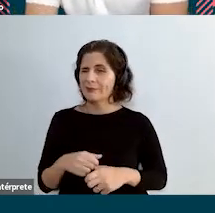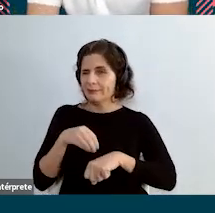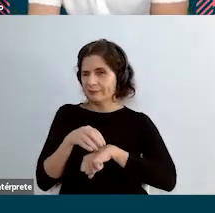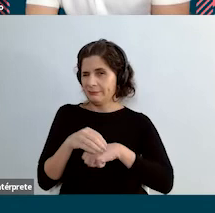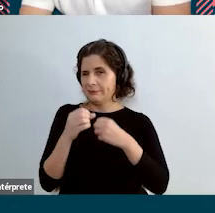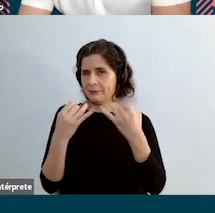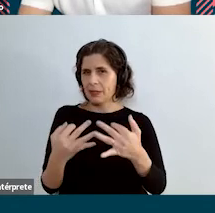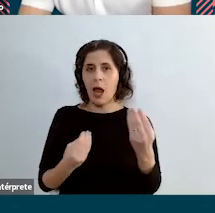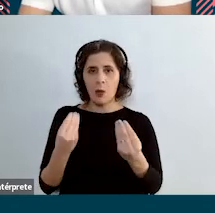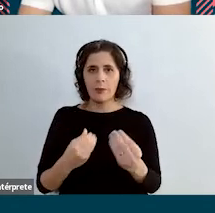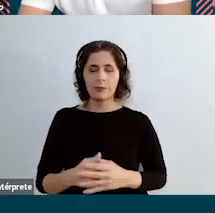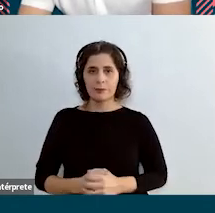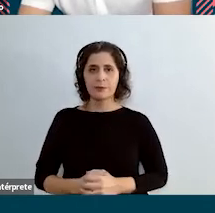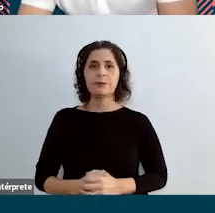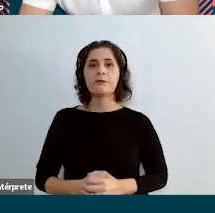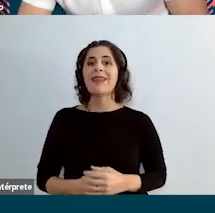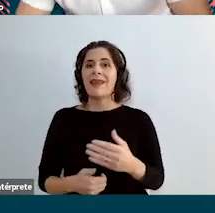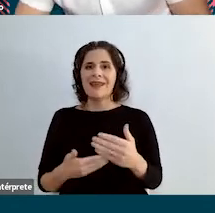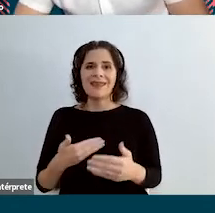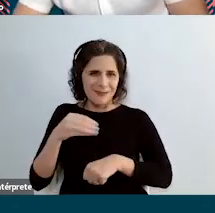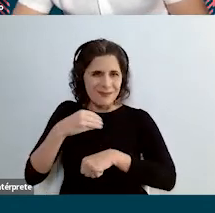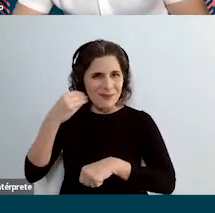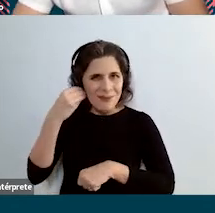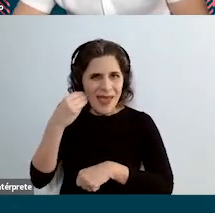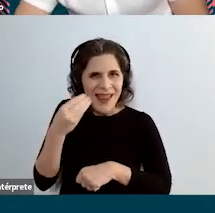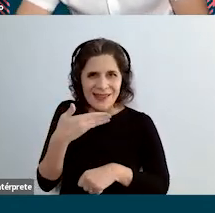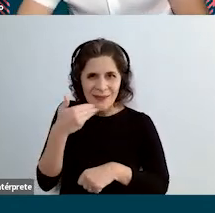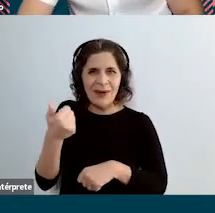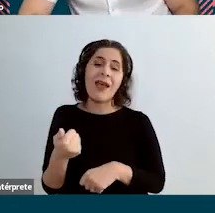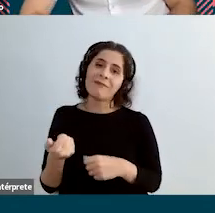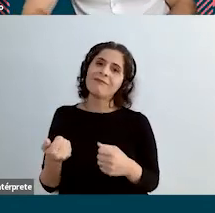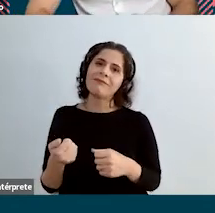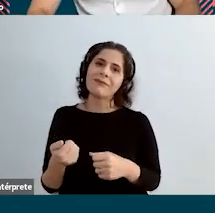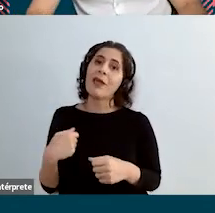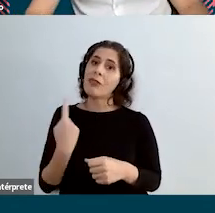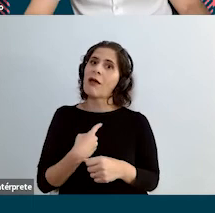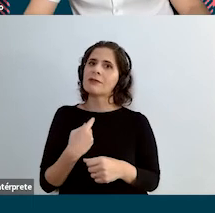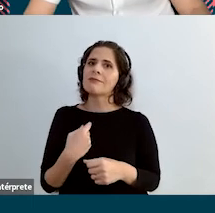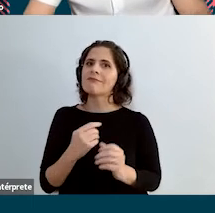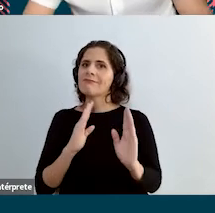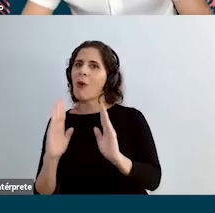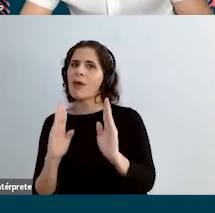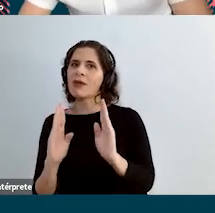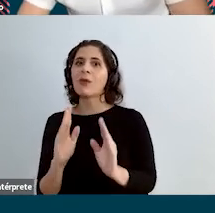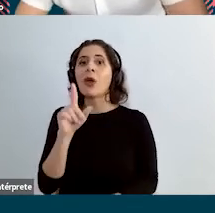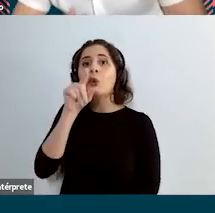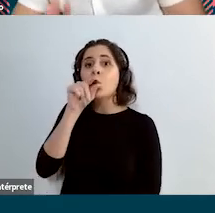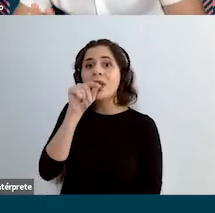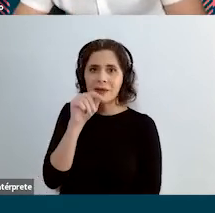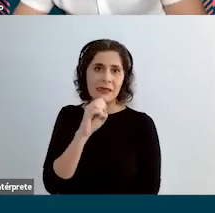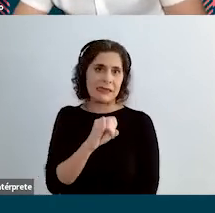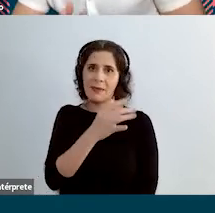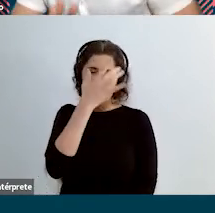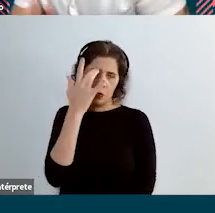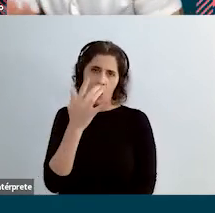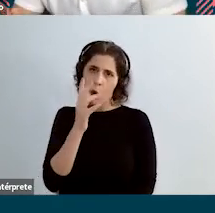como que foi isso. Primeiro, aí, para melhorar a experiência, a gente entra no momento aqui do Twitter, né? Acho que muita gente que